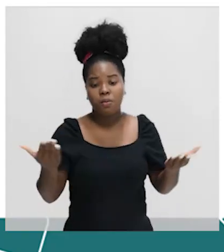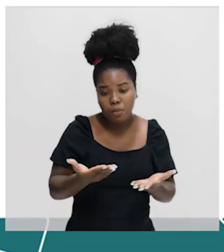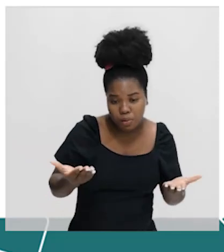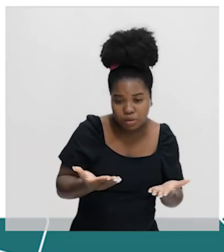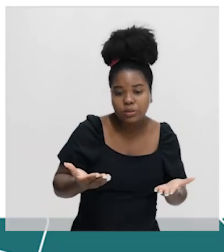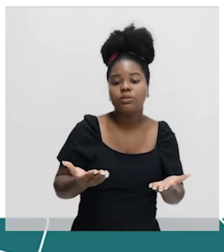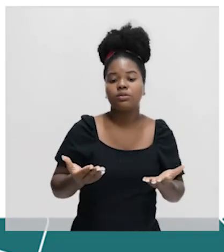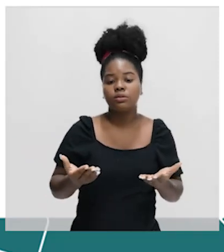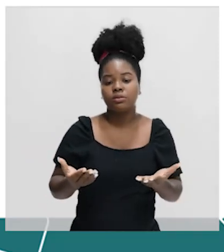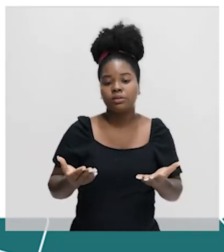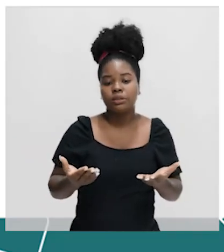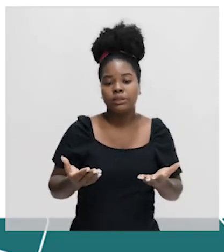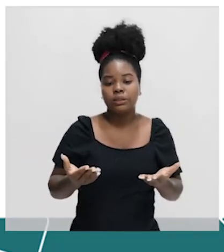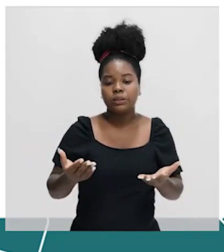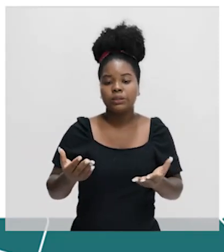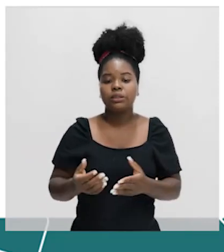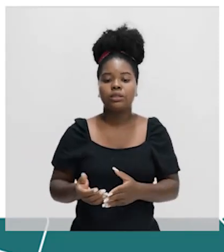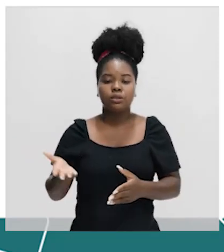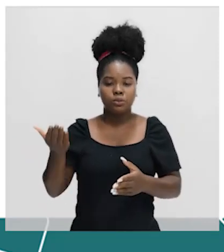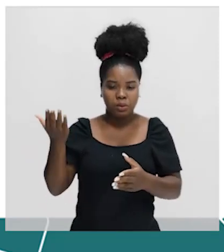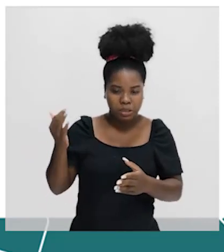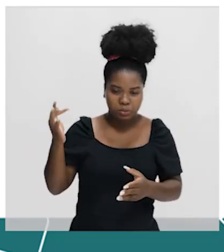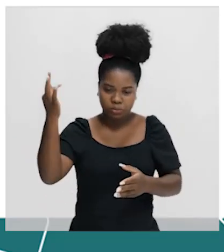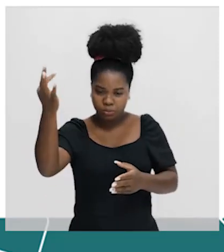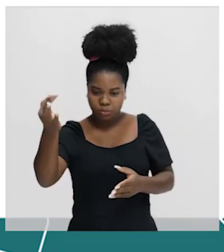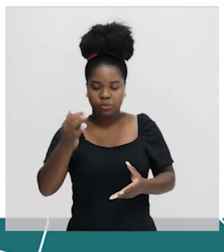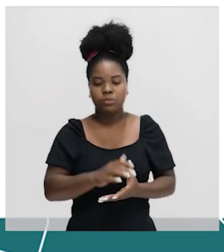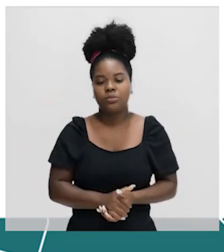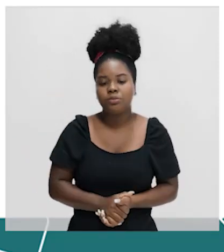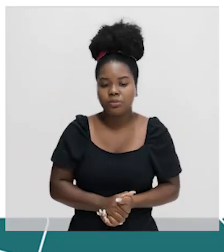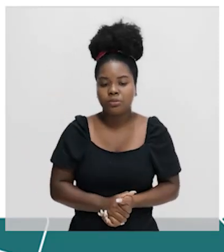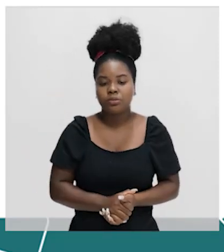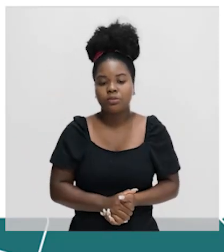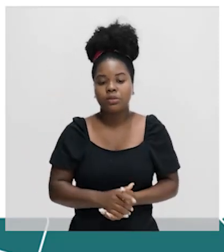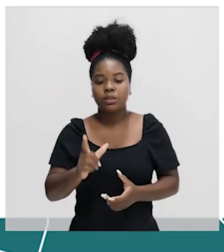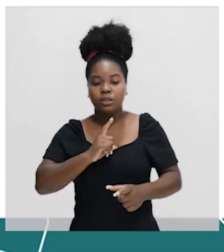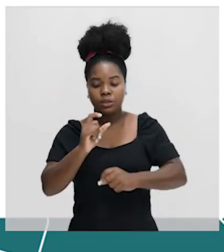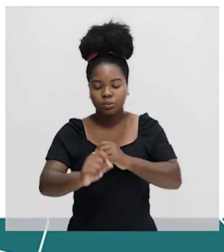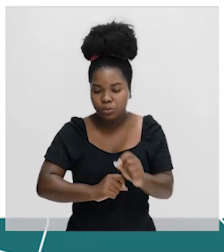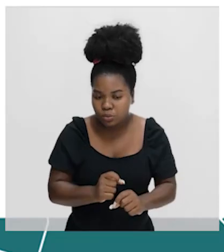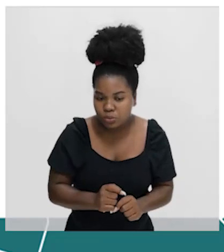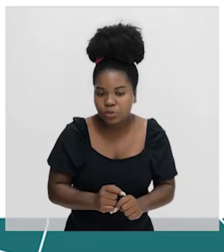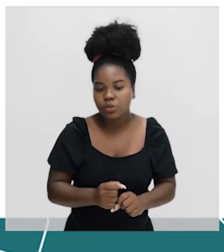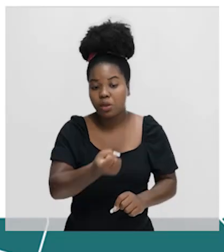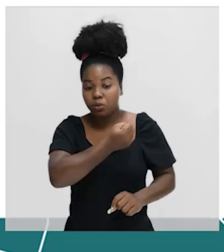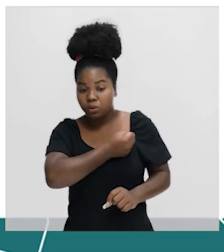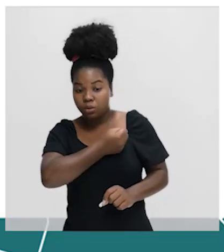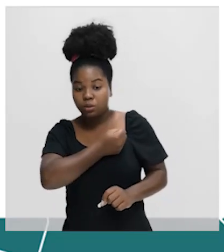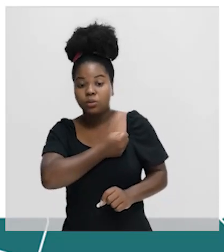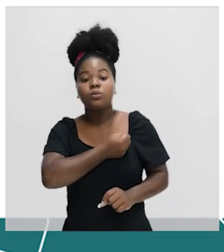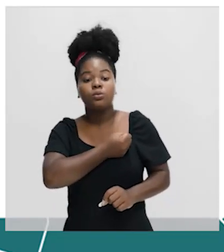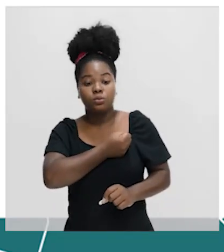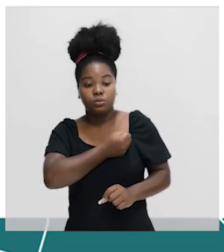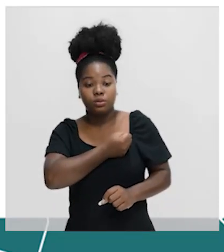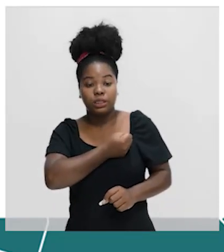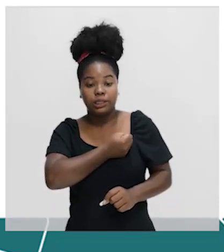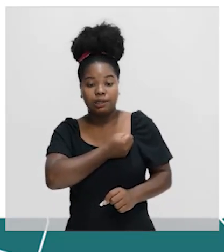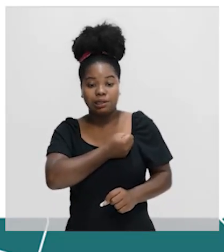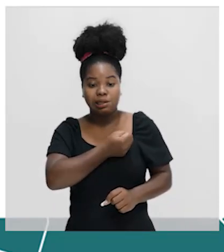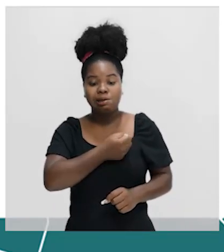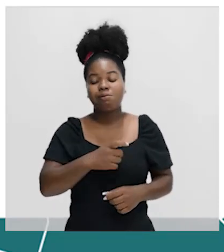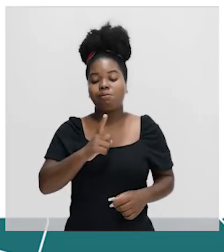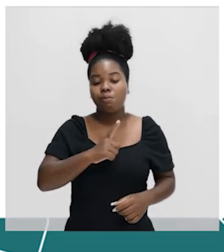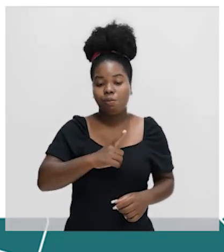o pretérito e o futuro. As desinências de número pessoais, quando indicam as